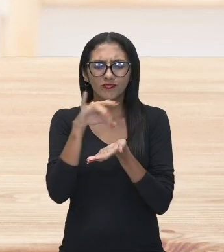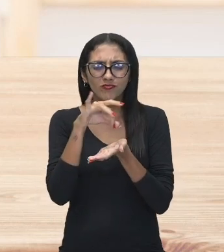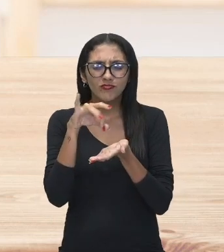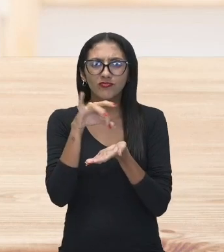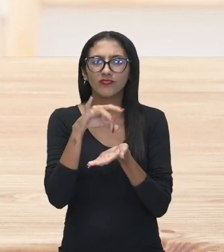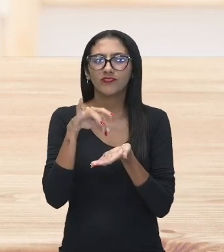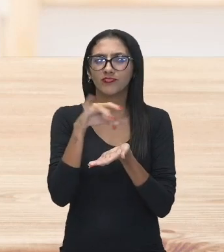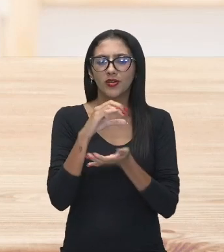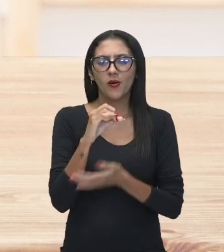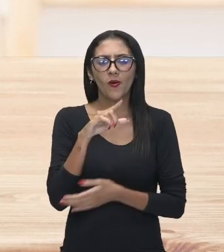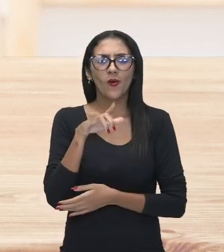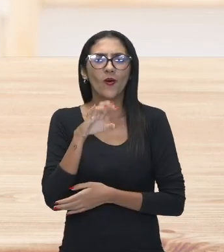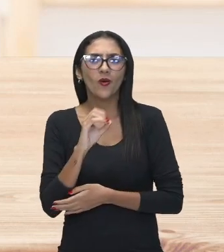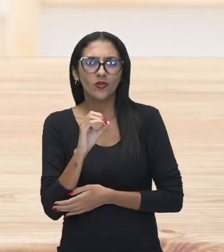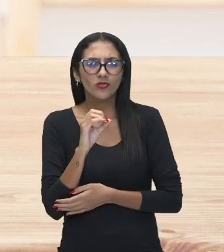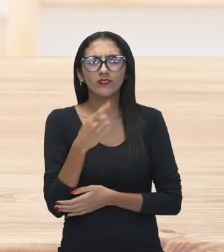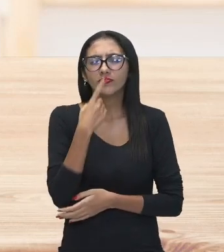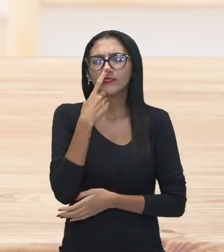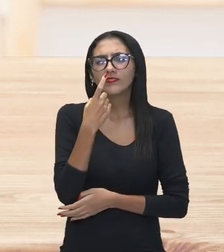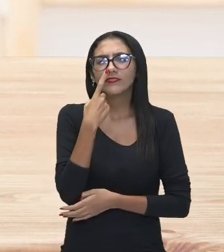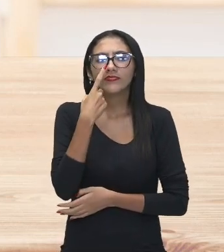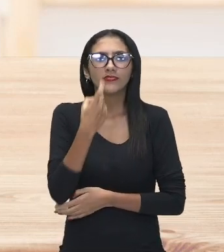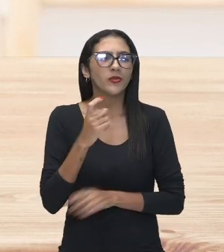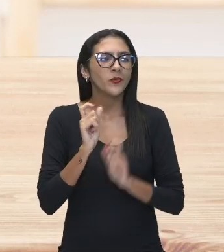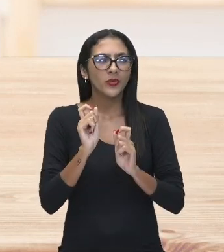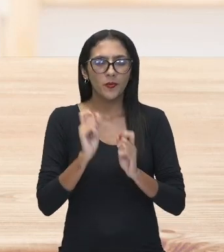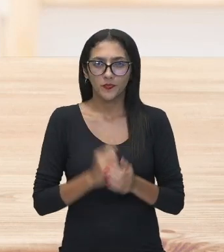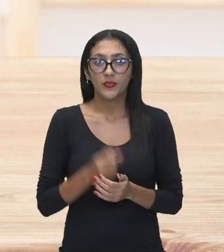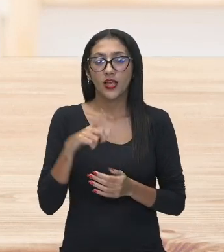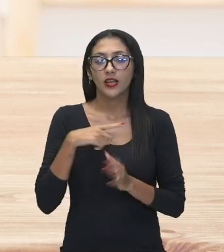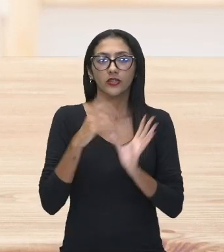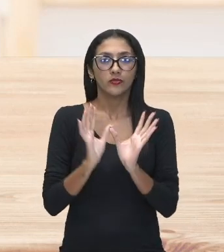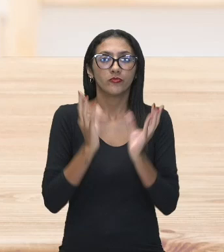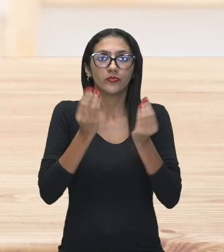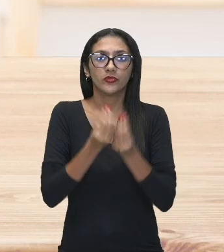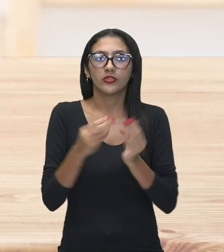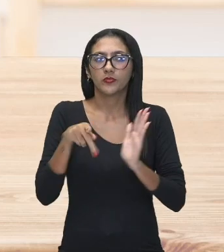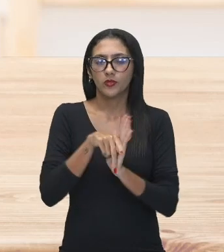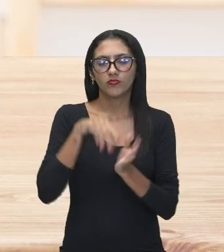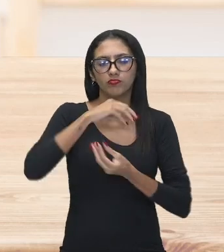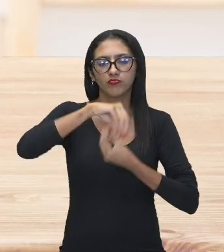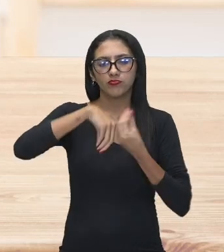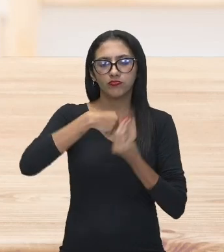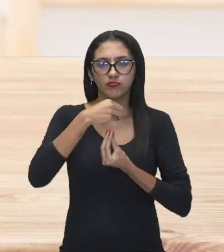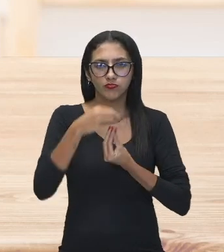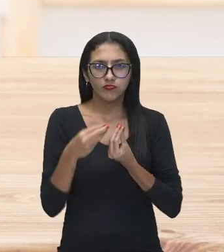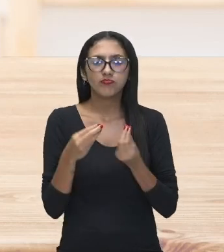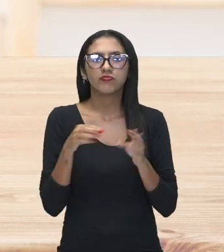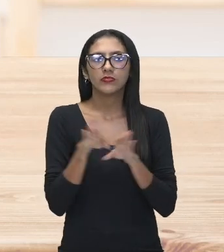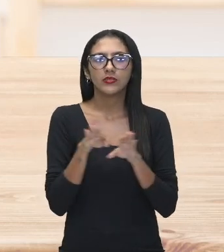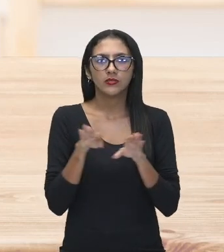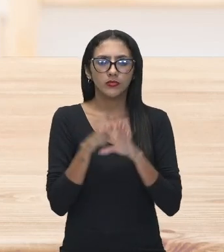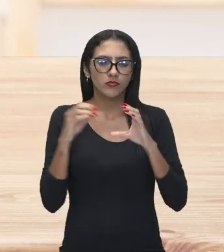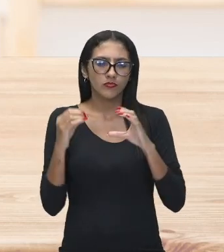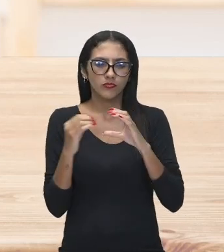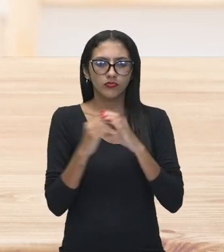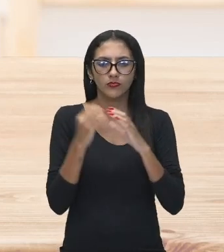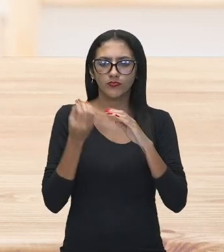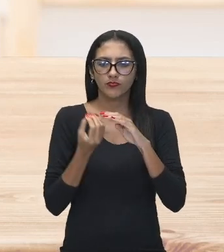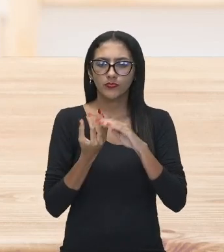essenciais? Os óleos essenciais são substâncias que elas são sintetizadas, armazenadas e liberadas